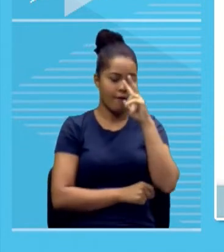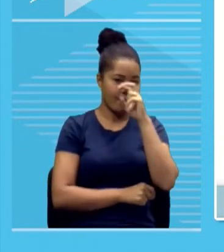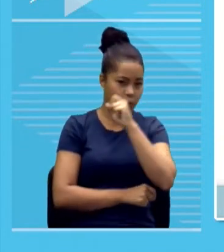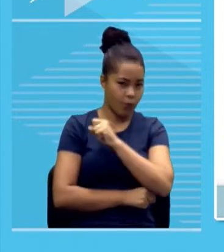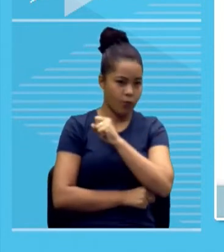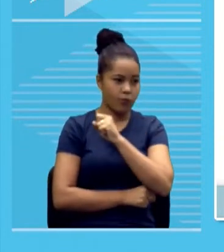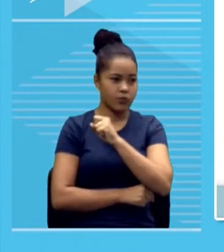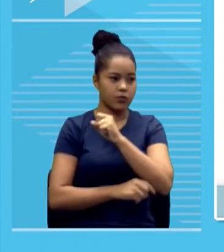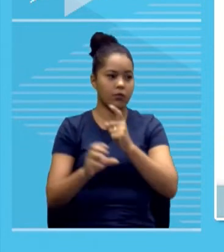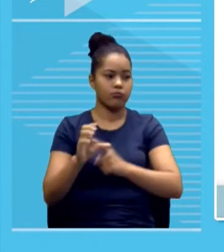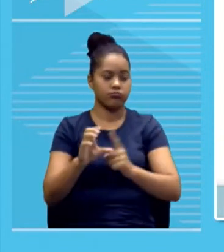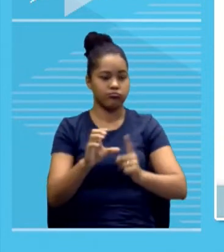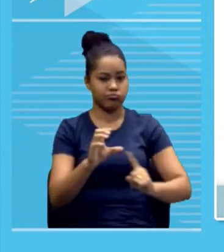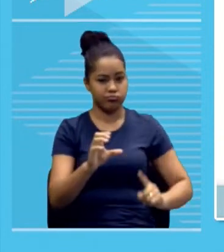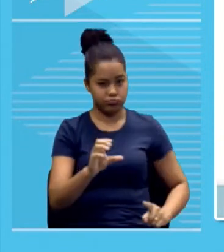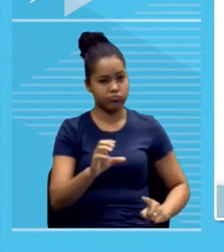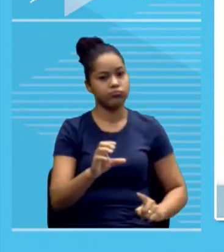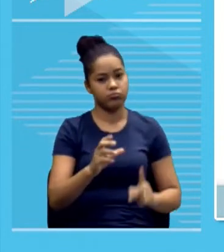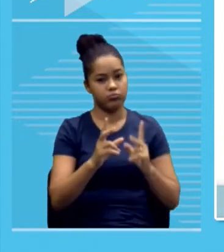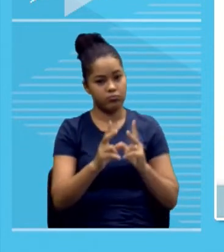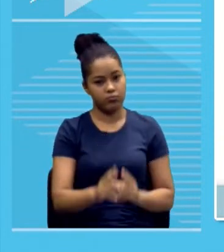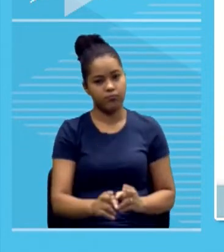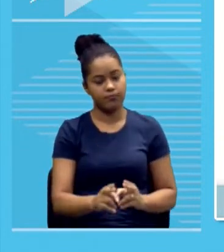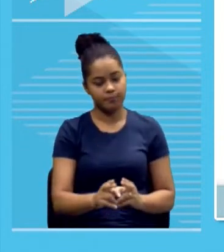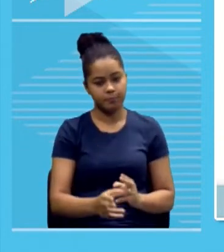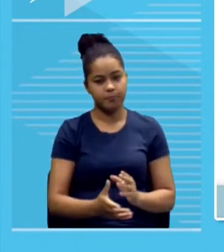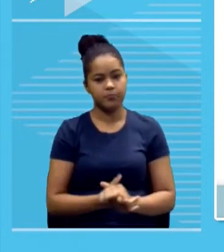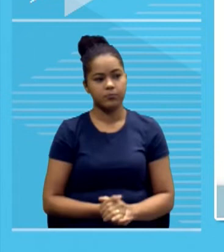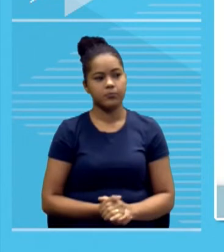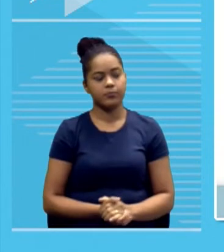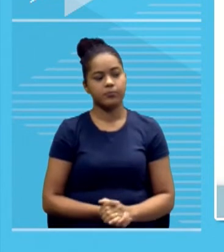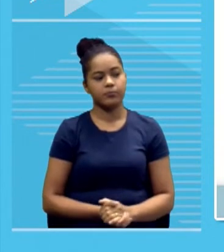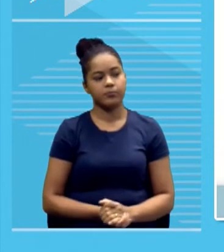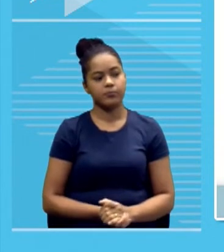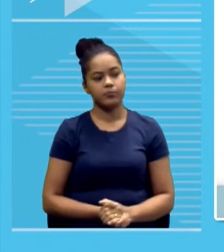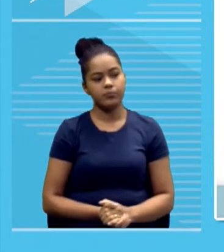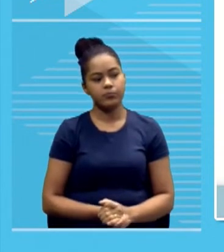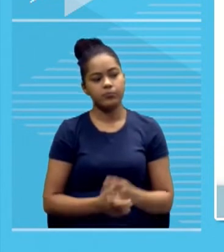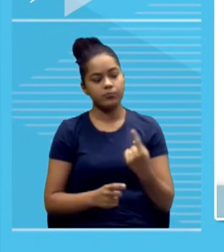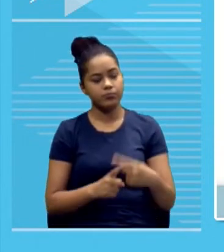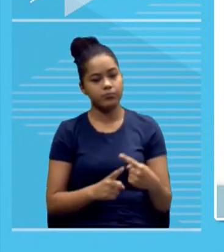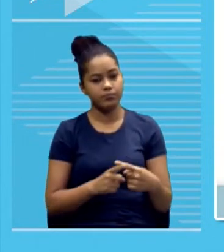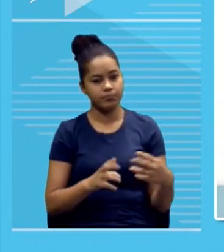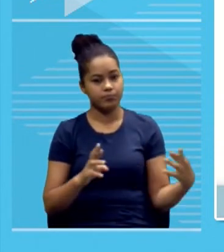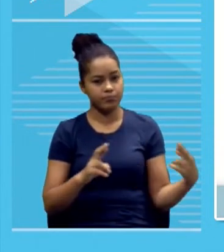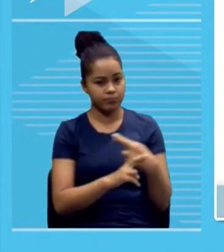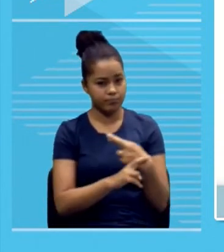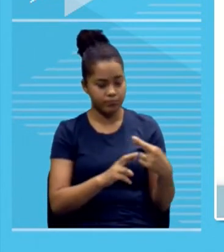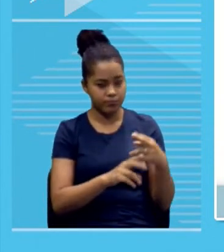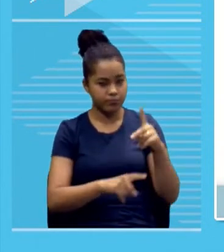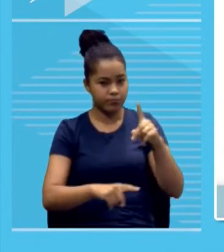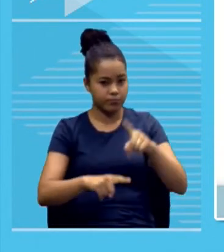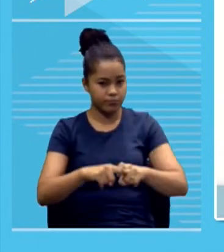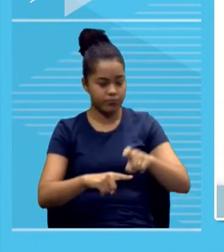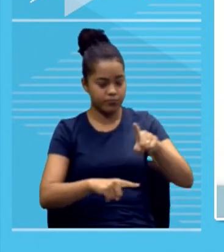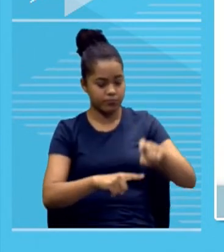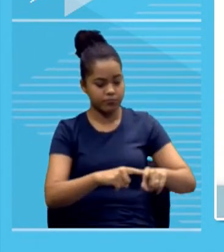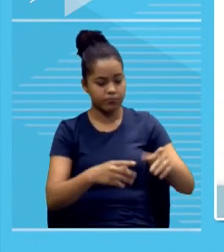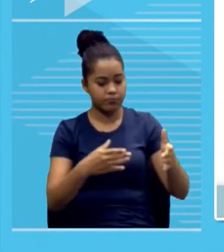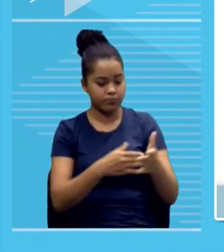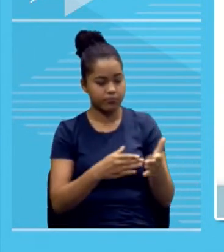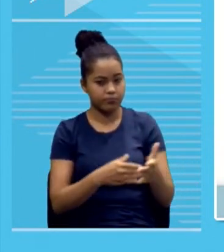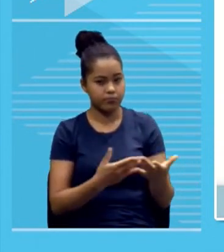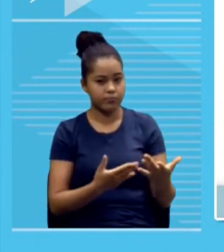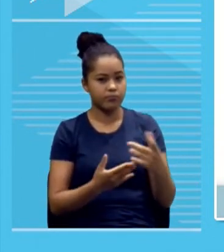elétrica para o sistema. O que é que eu quero dizer com isso? A associação de resistores tem vários resistores em série ou